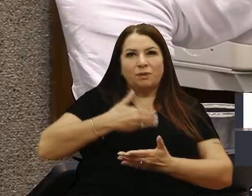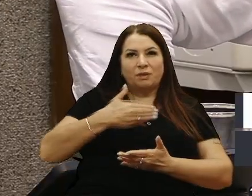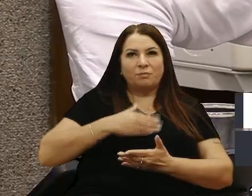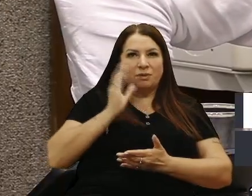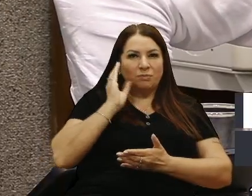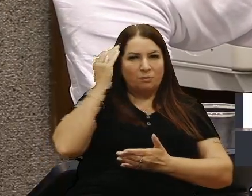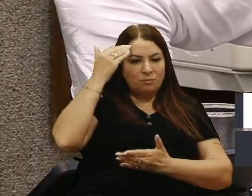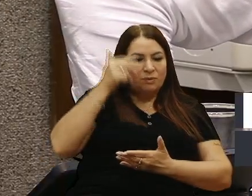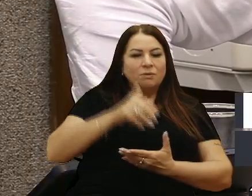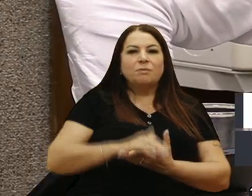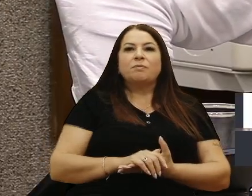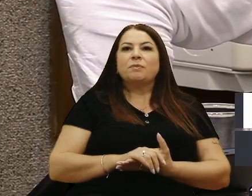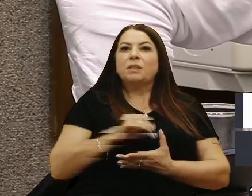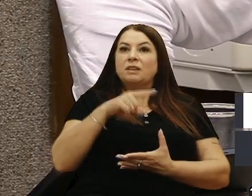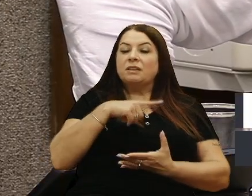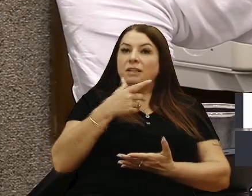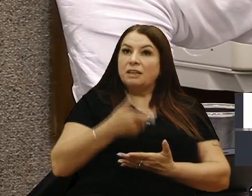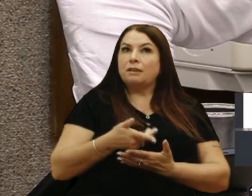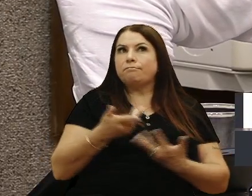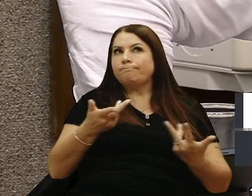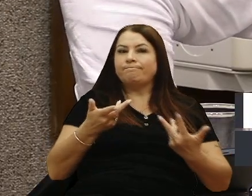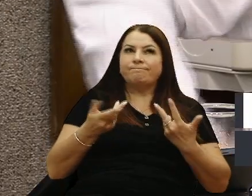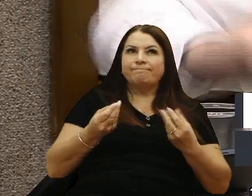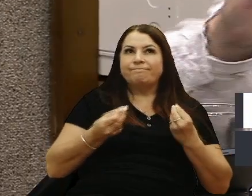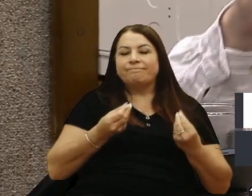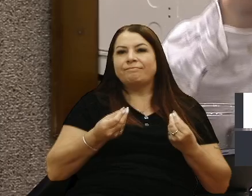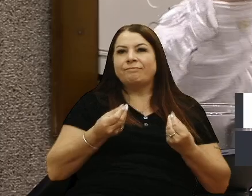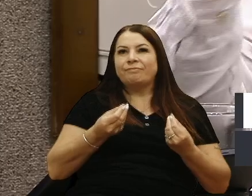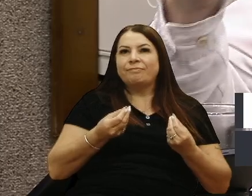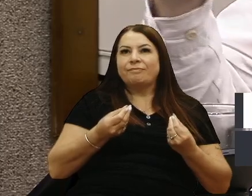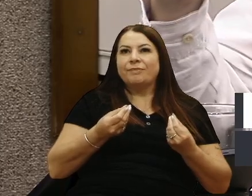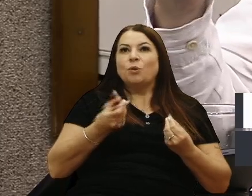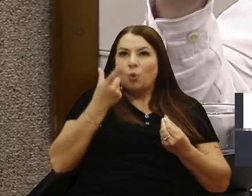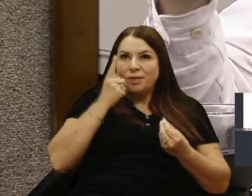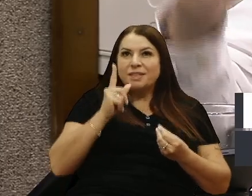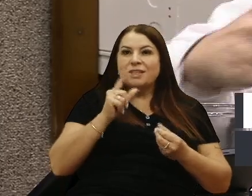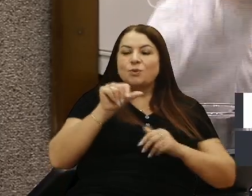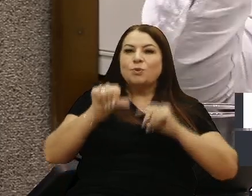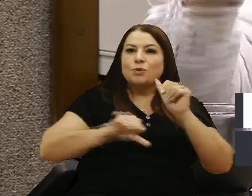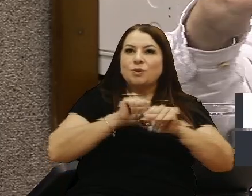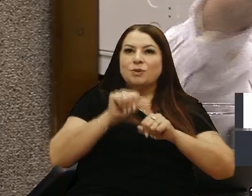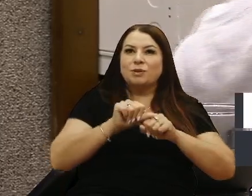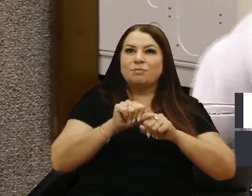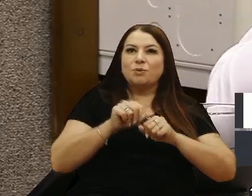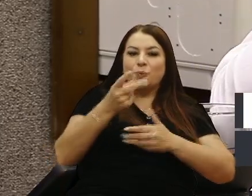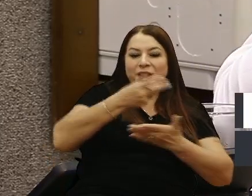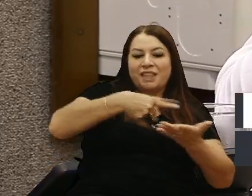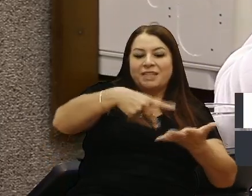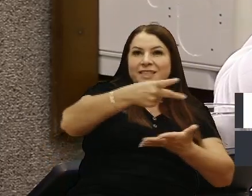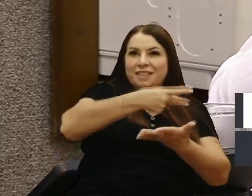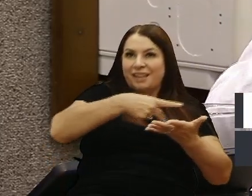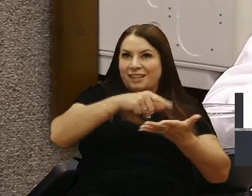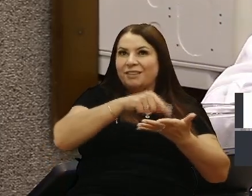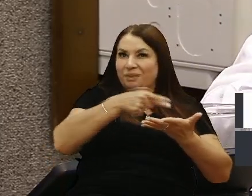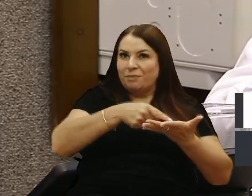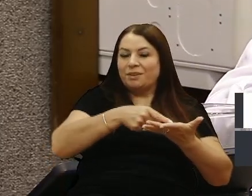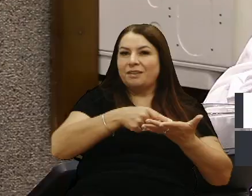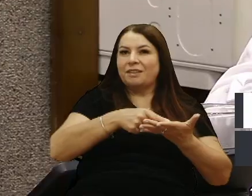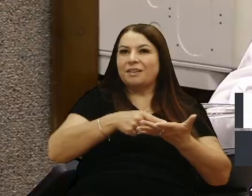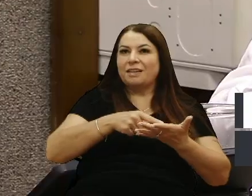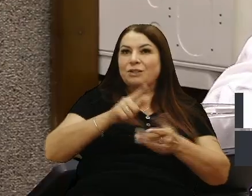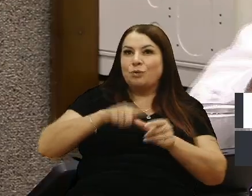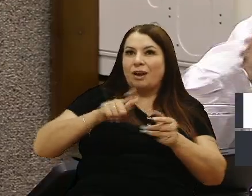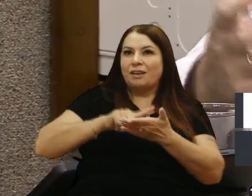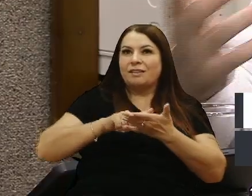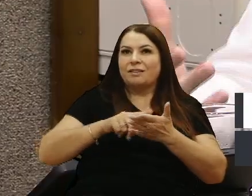Felipe Gremelmaier, é algo que conseguiu transformar o seu desenho e a sua caligrafia em